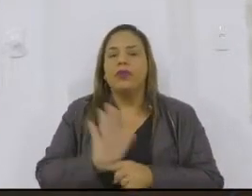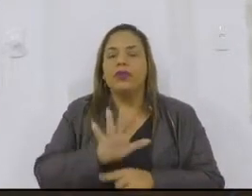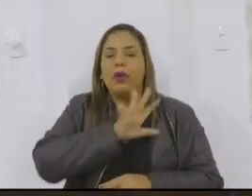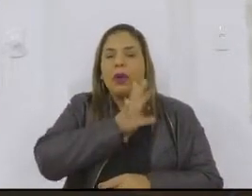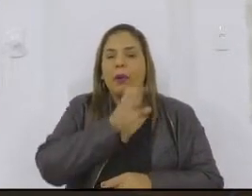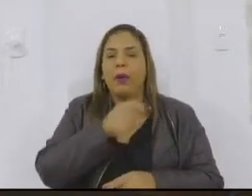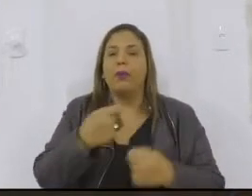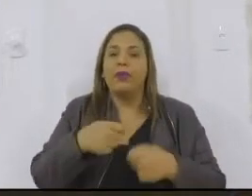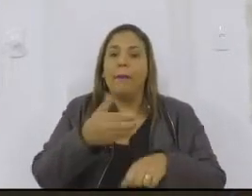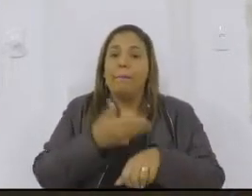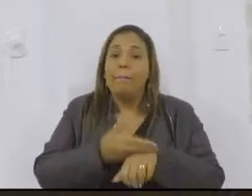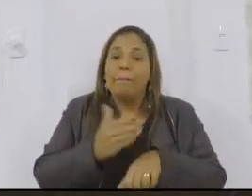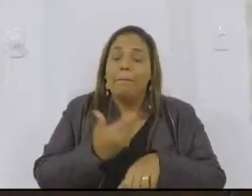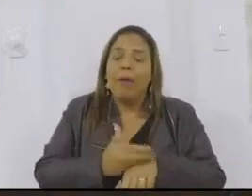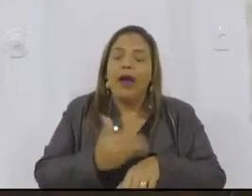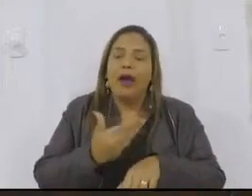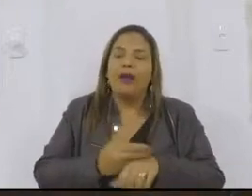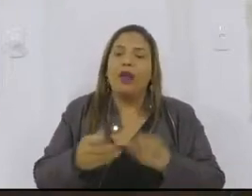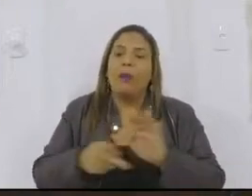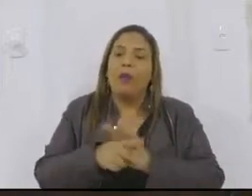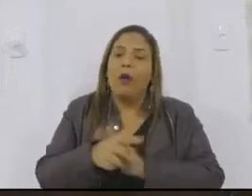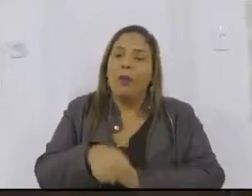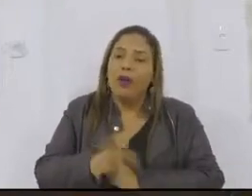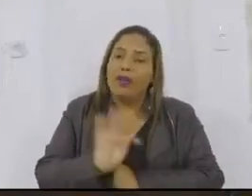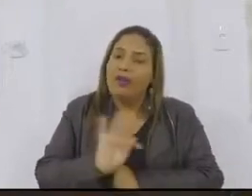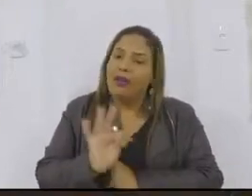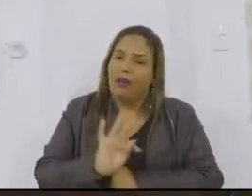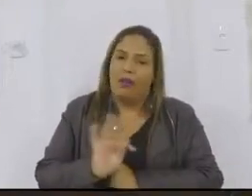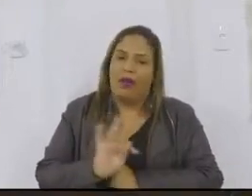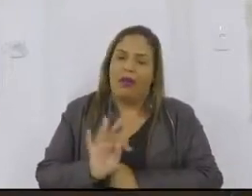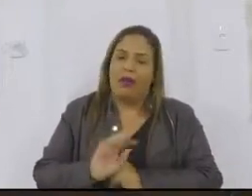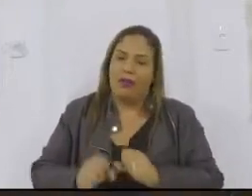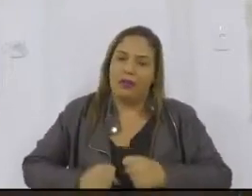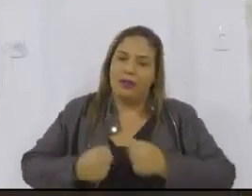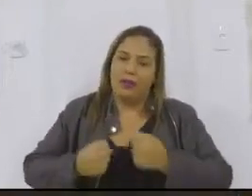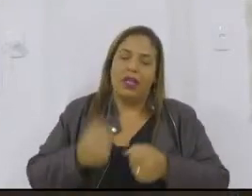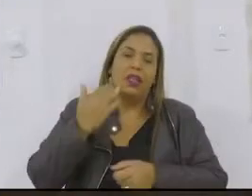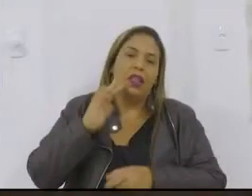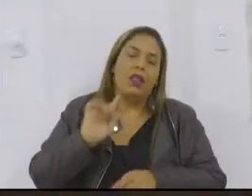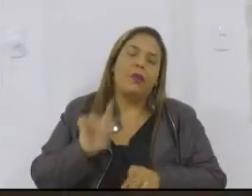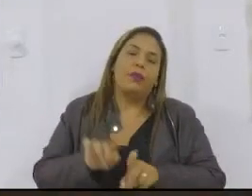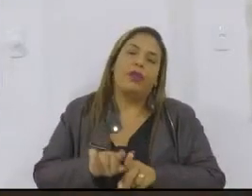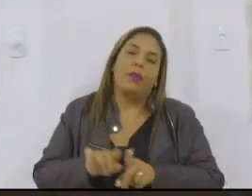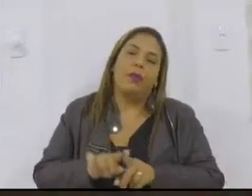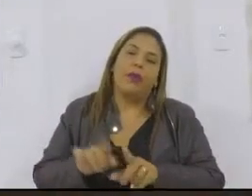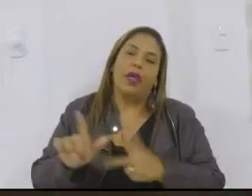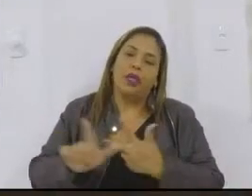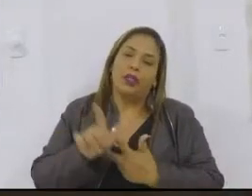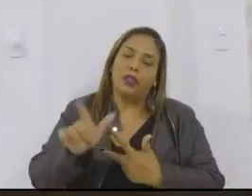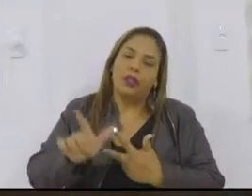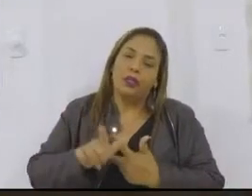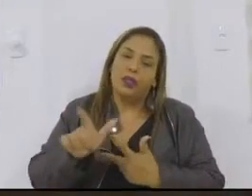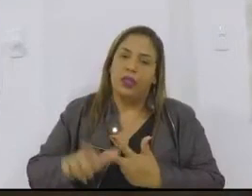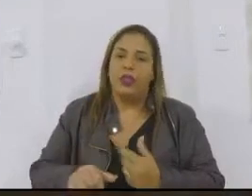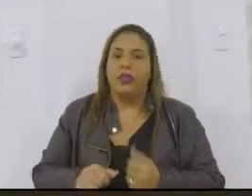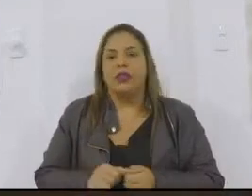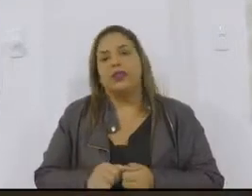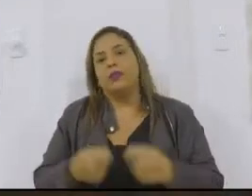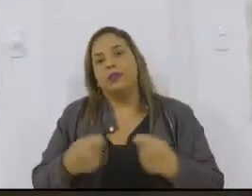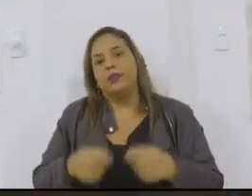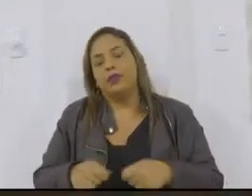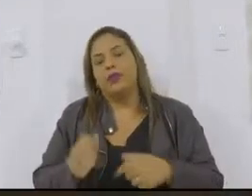uma prática a ser adotada, dando ampla publicidade dessas ações. Entendemos ainda que o Legislativo, agindo de forma auxiliar ao Poder Executivo,